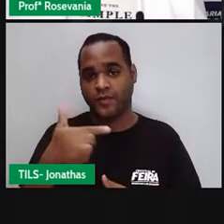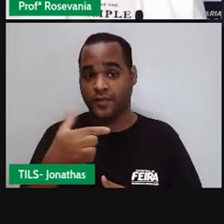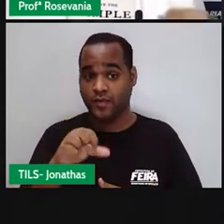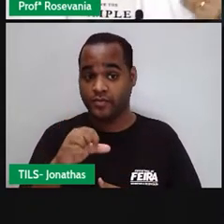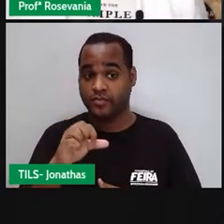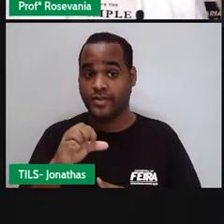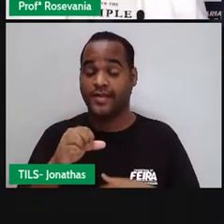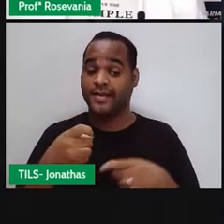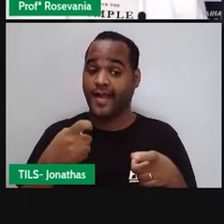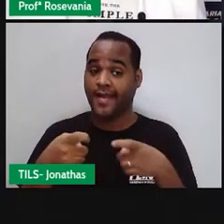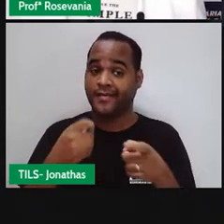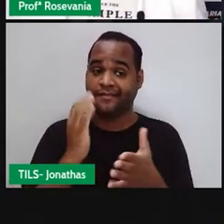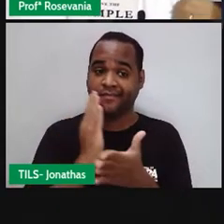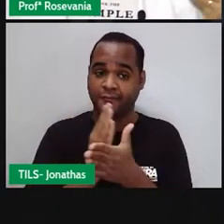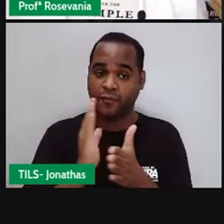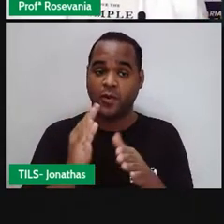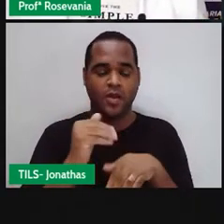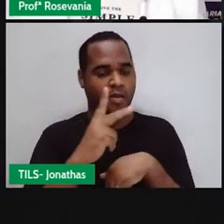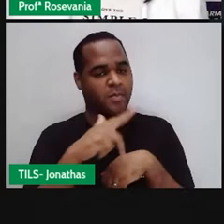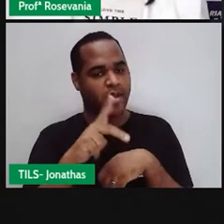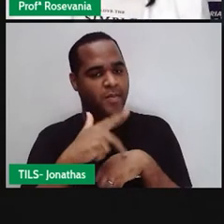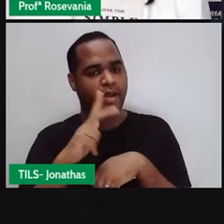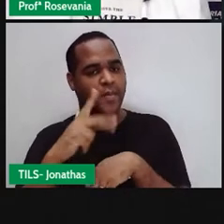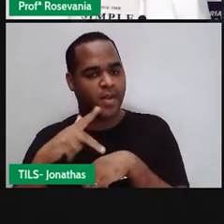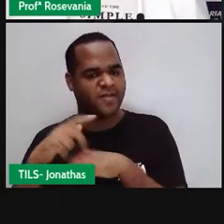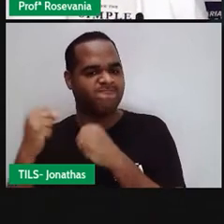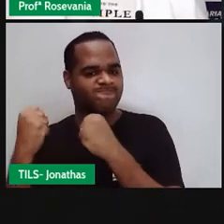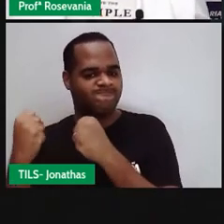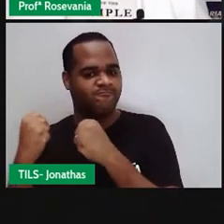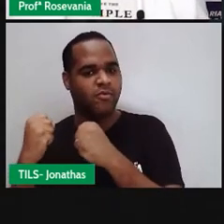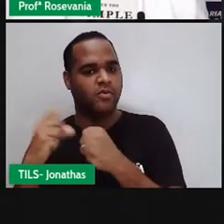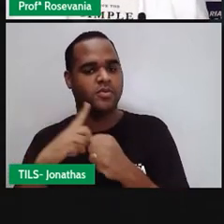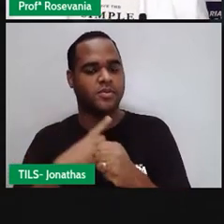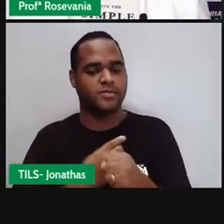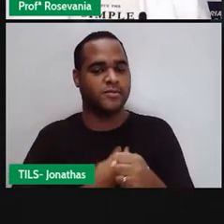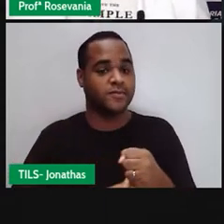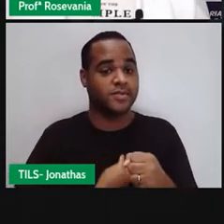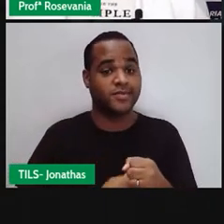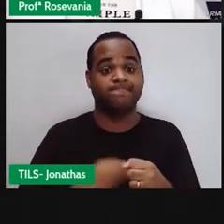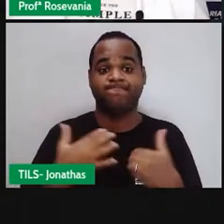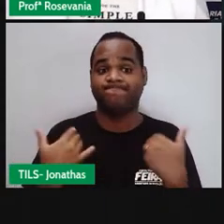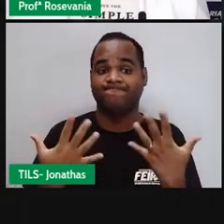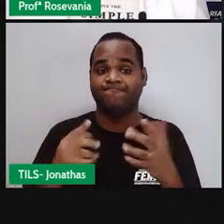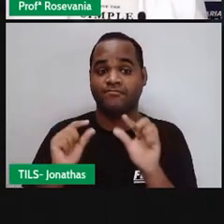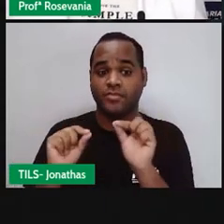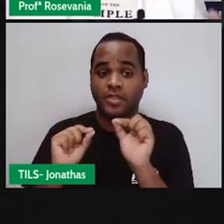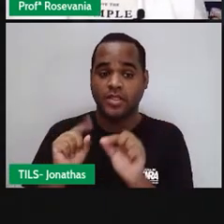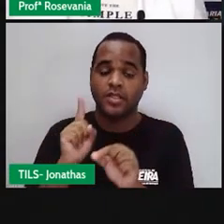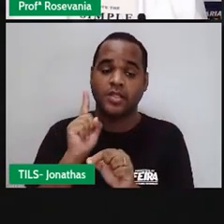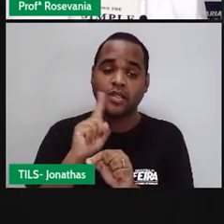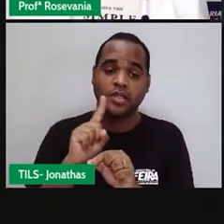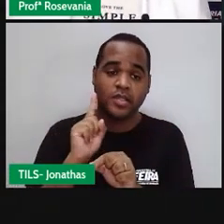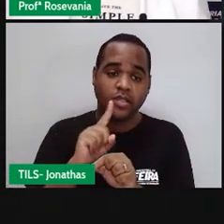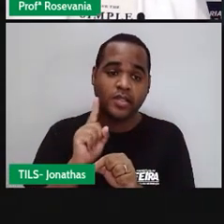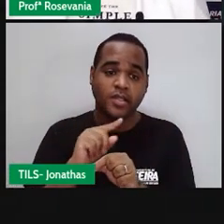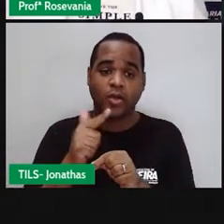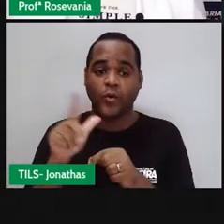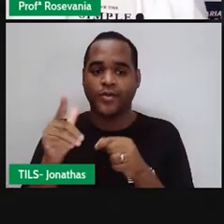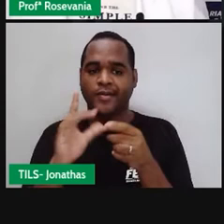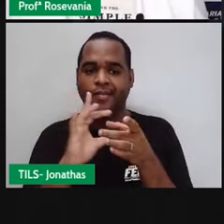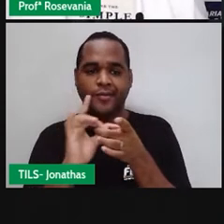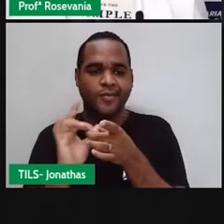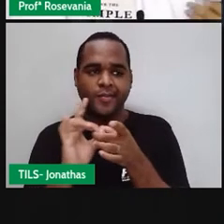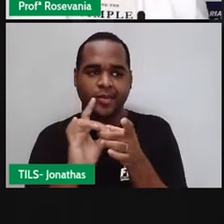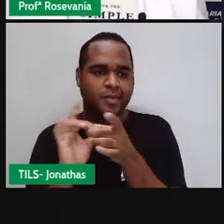a guerra, que os países começaram a se fortalecer. Infelizmente, os Estados Unidos, os países aliados,